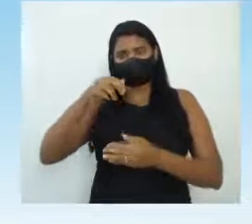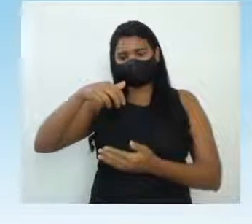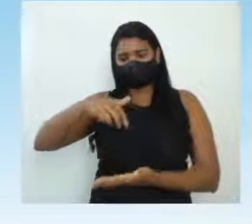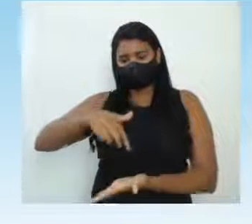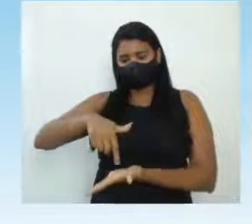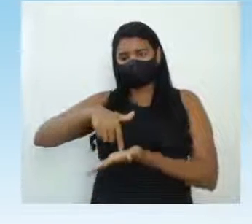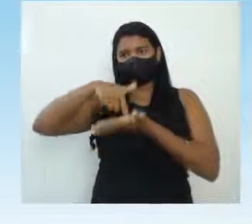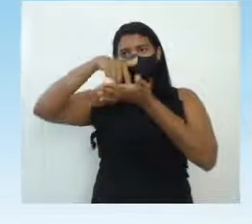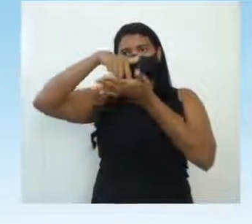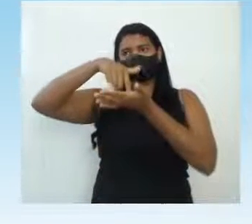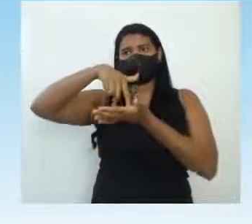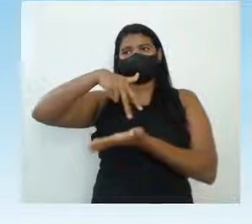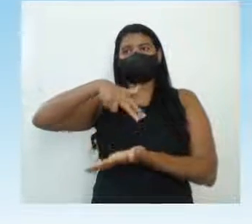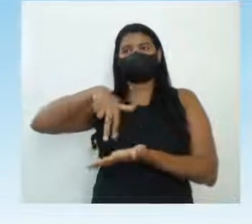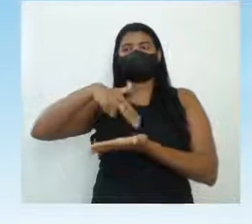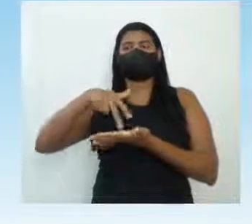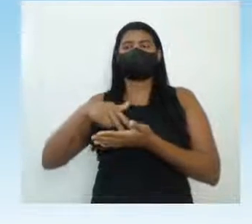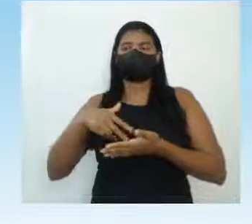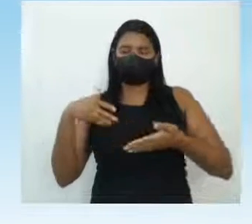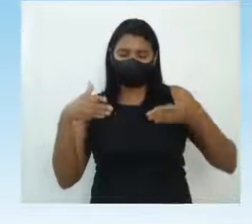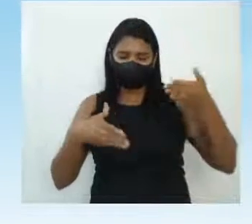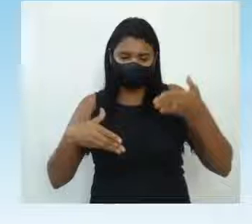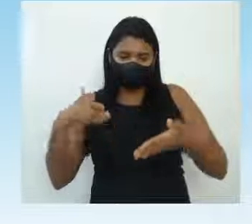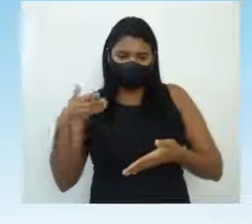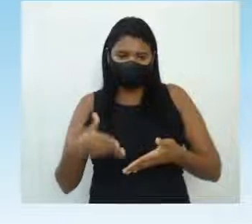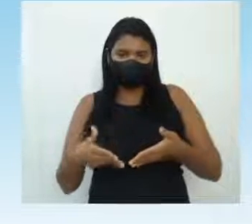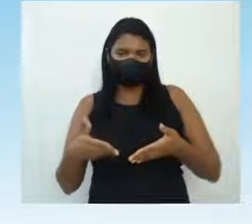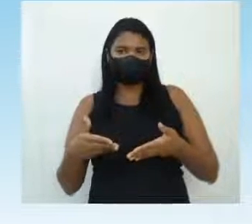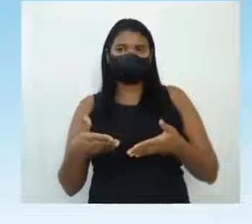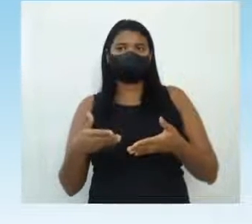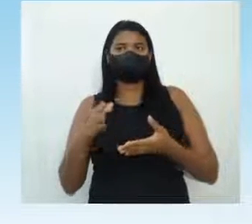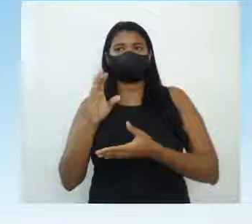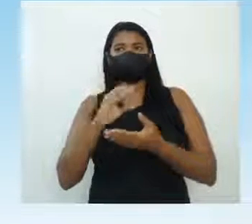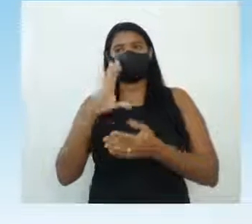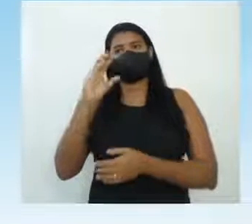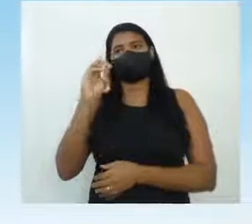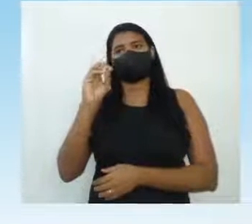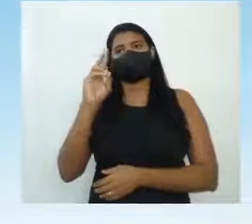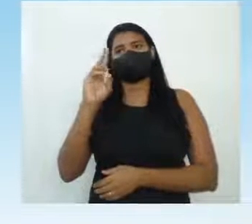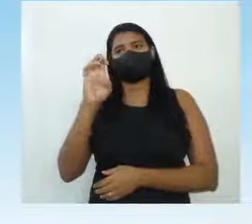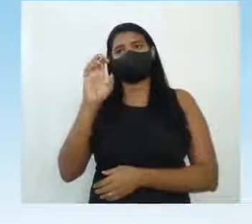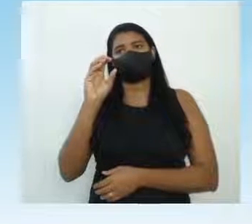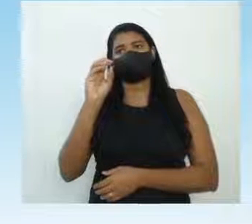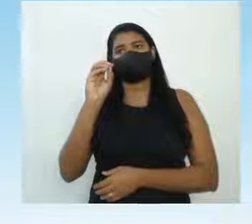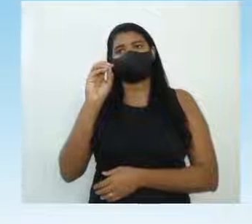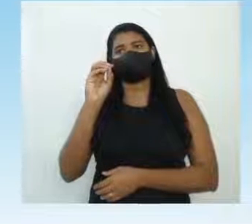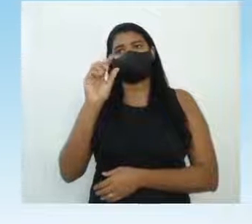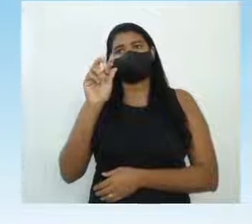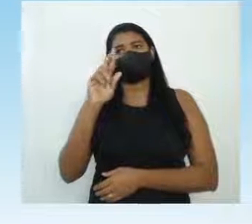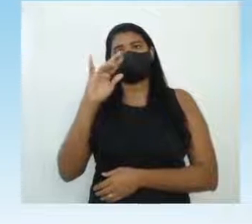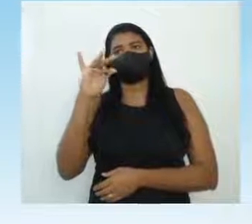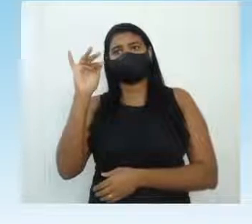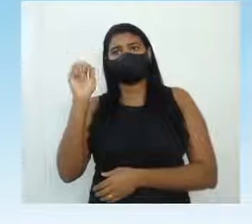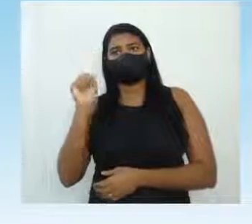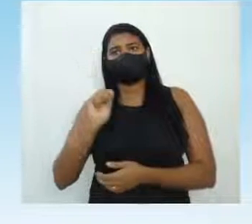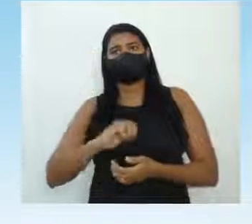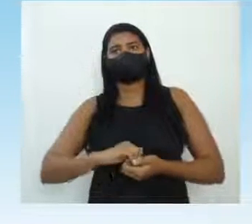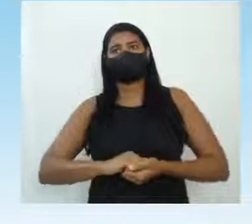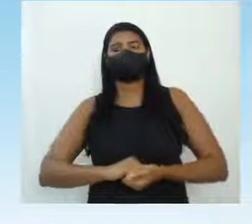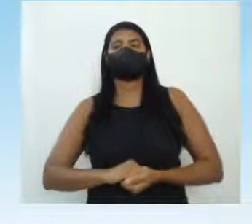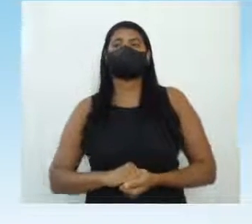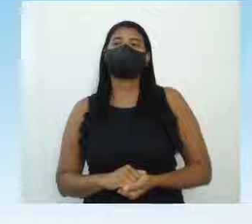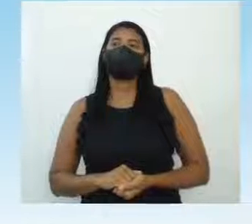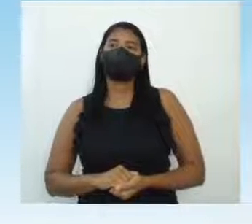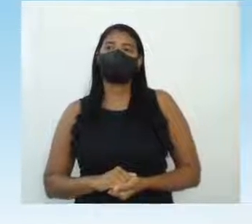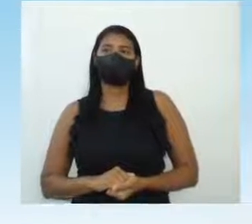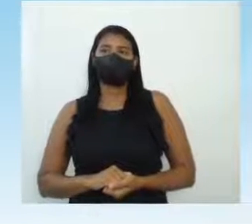utilizam e faz parte, né, das coreografias que elas executam. E aí, falando em balé